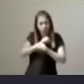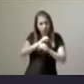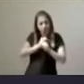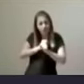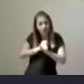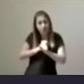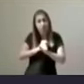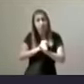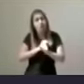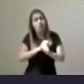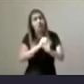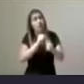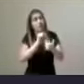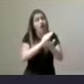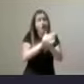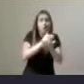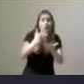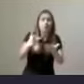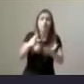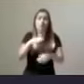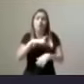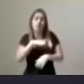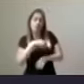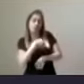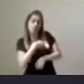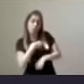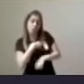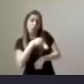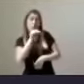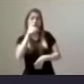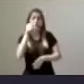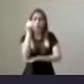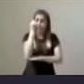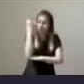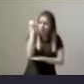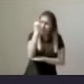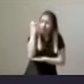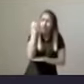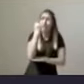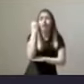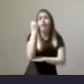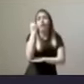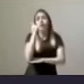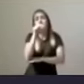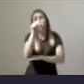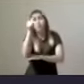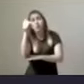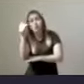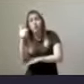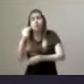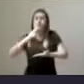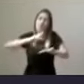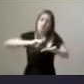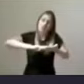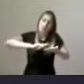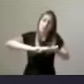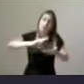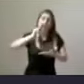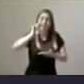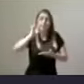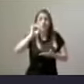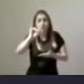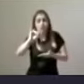Uns apresentarão sintomas, outros terão agravamento, outros terão que ser internados em uma UTI